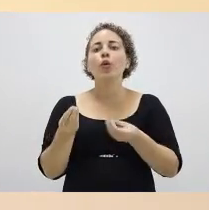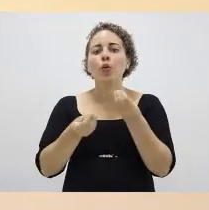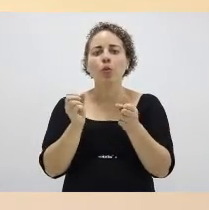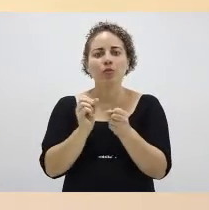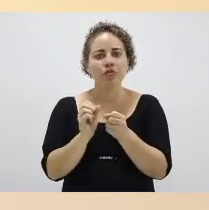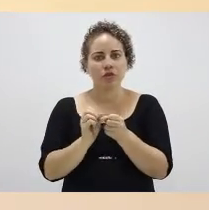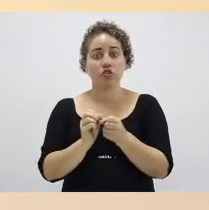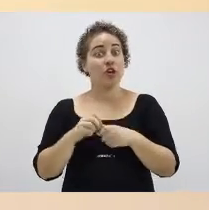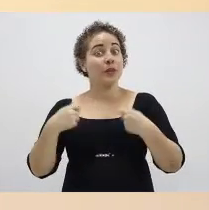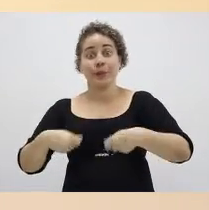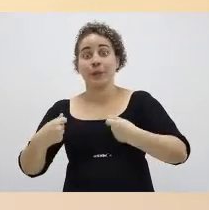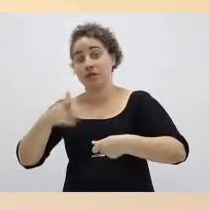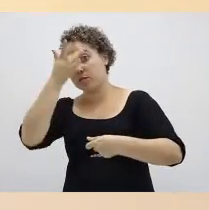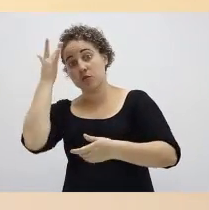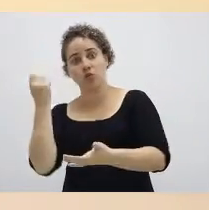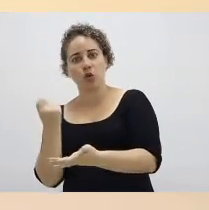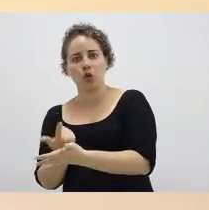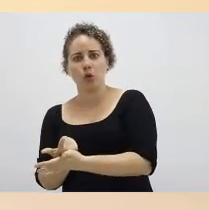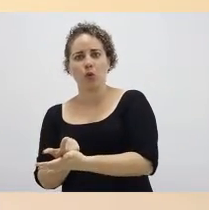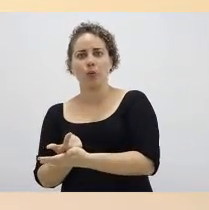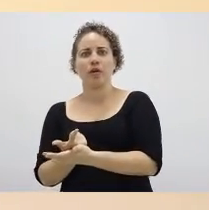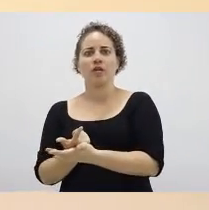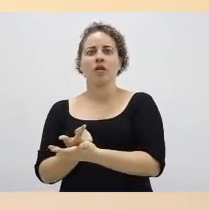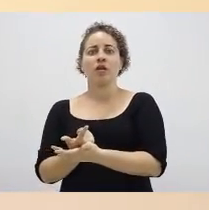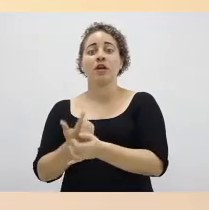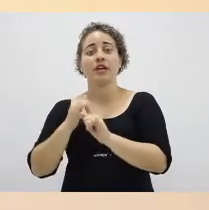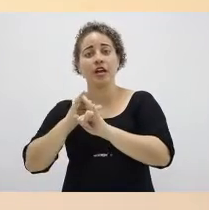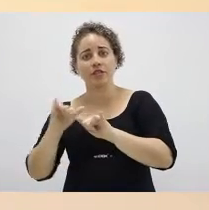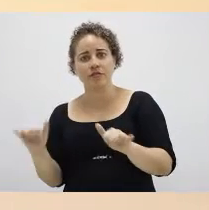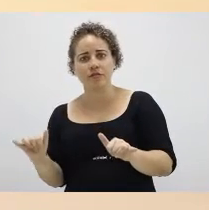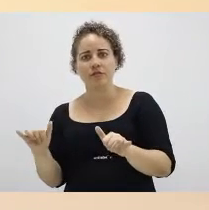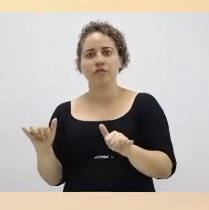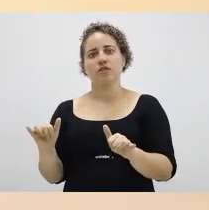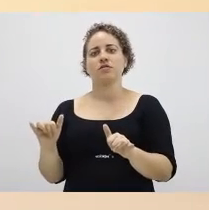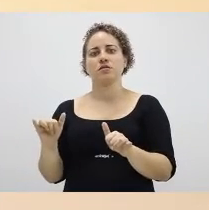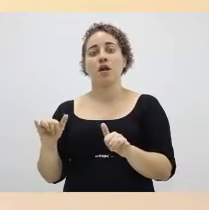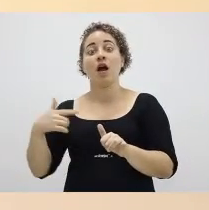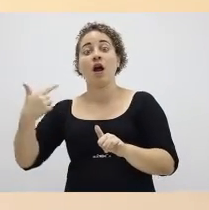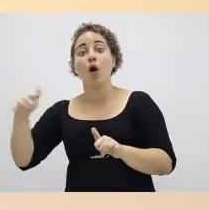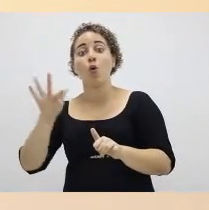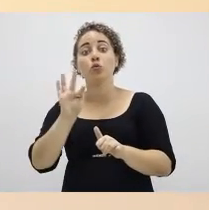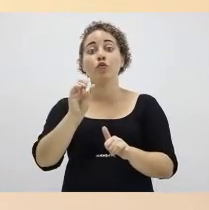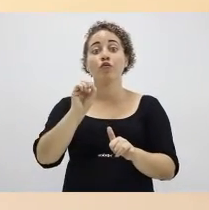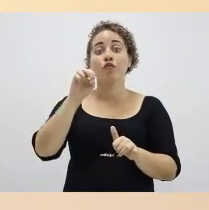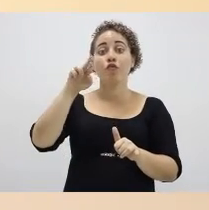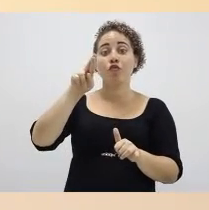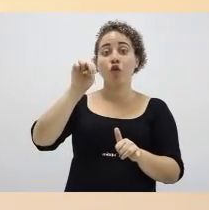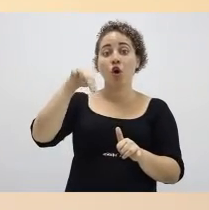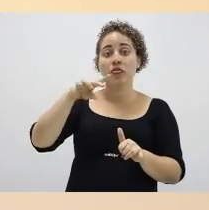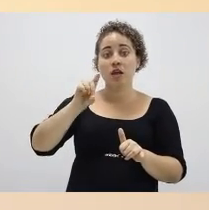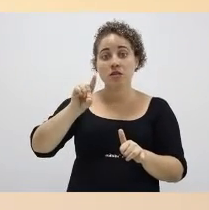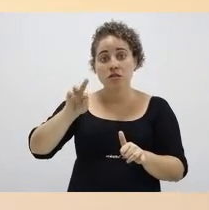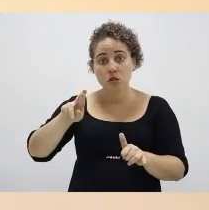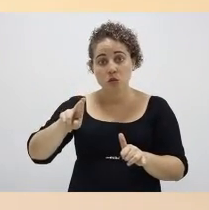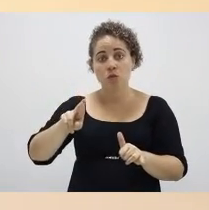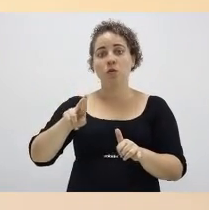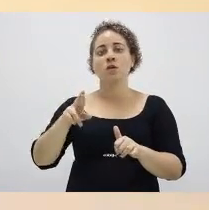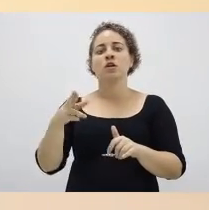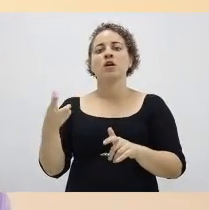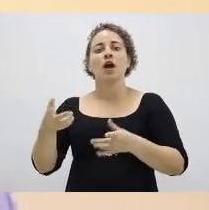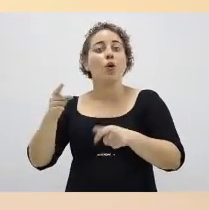de um comprador que vá informar ao fornecedor a quantidade, o produto,